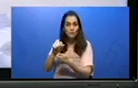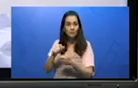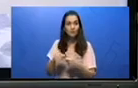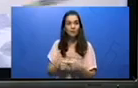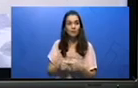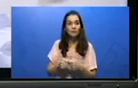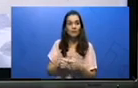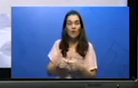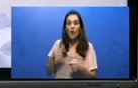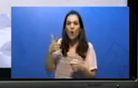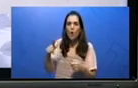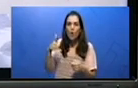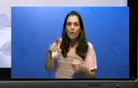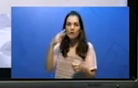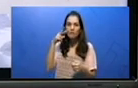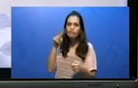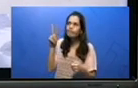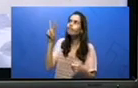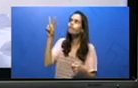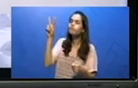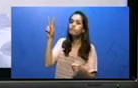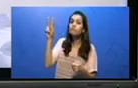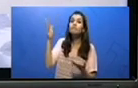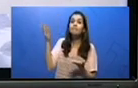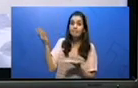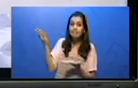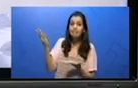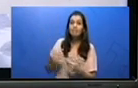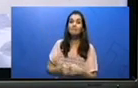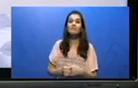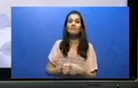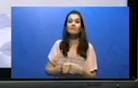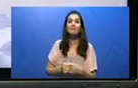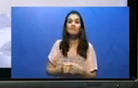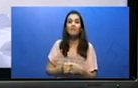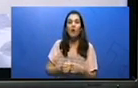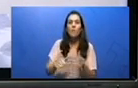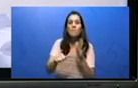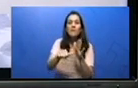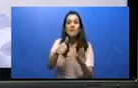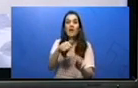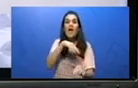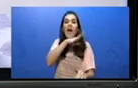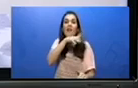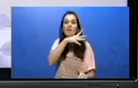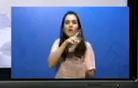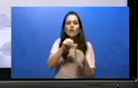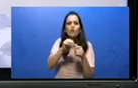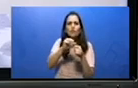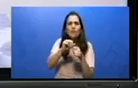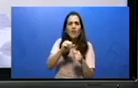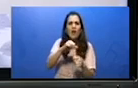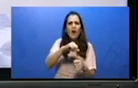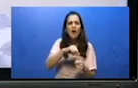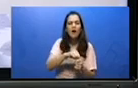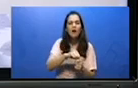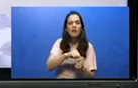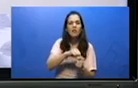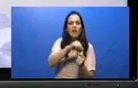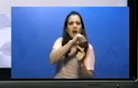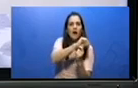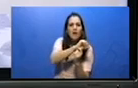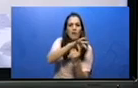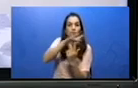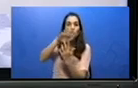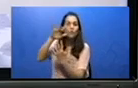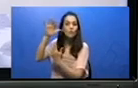Bom, novamente uma planária. Todos os plateumintos foram os primeiros animais a desenvolverem algo muito importante na evolução, que é a simetria